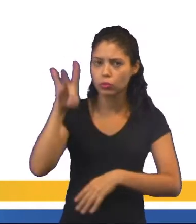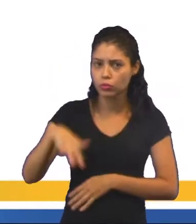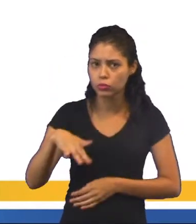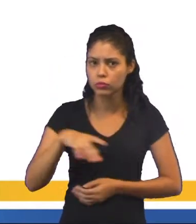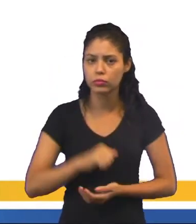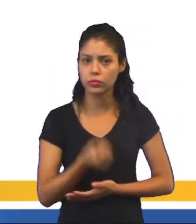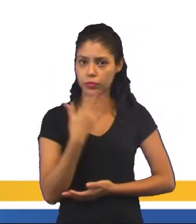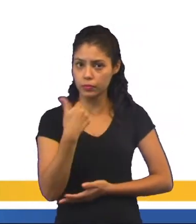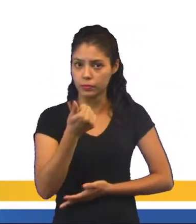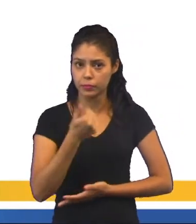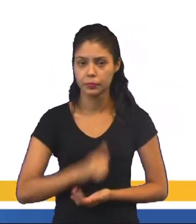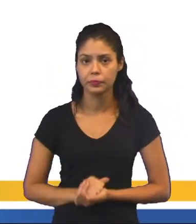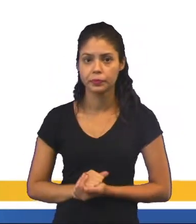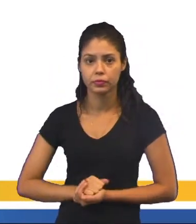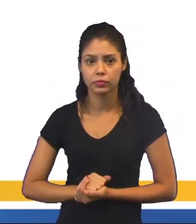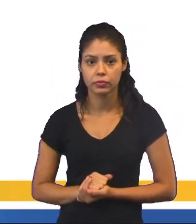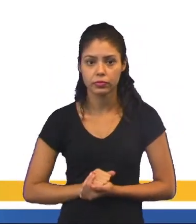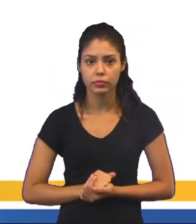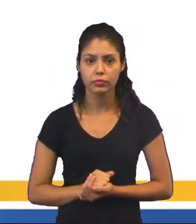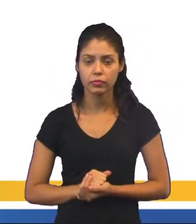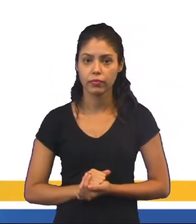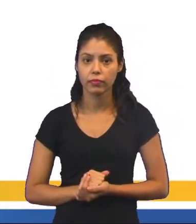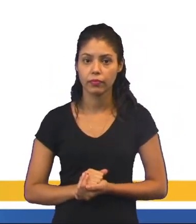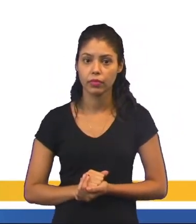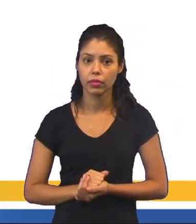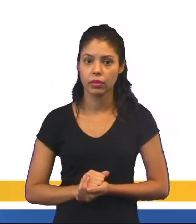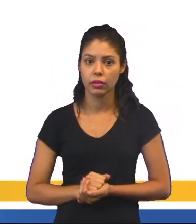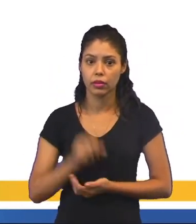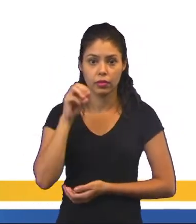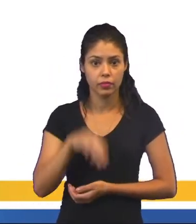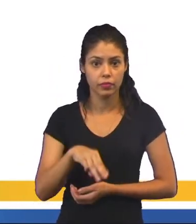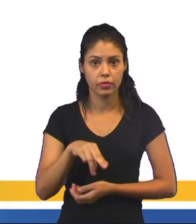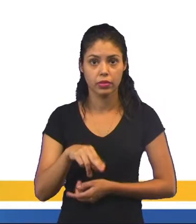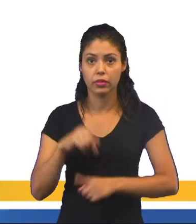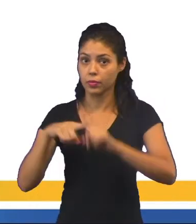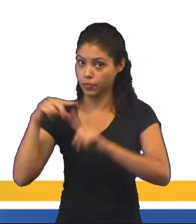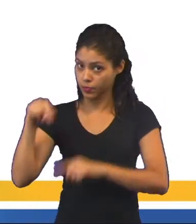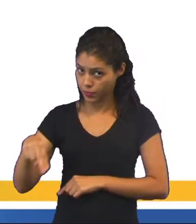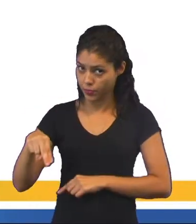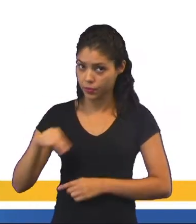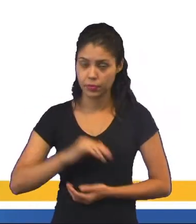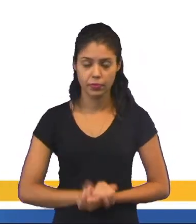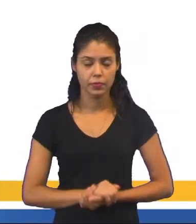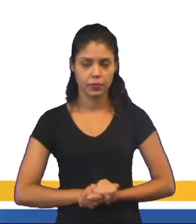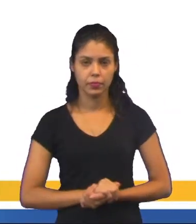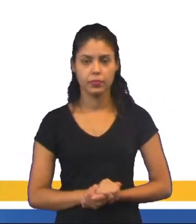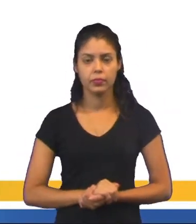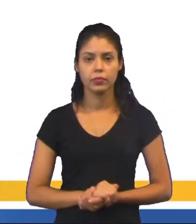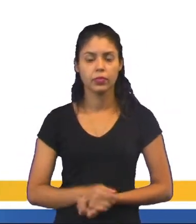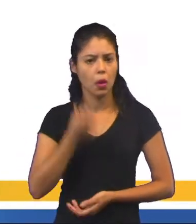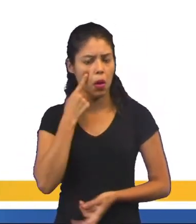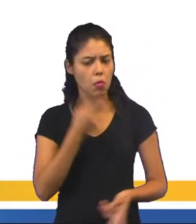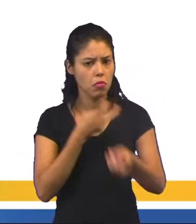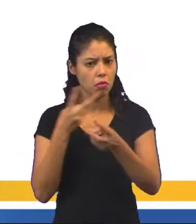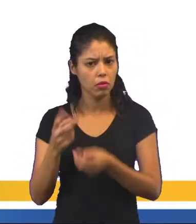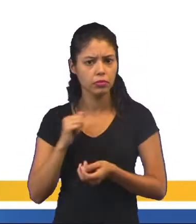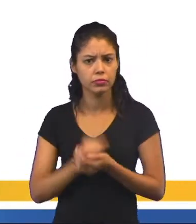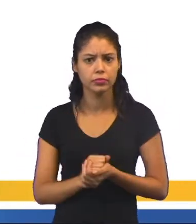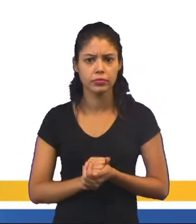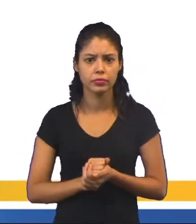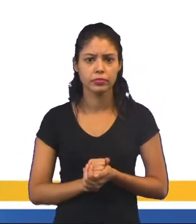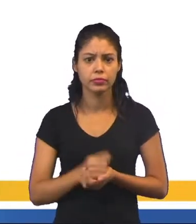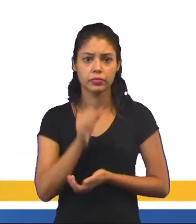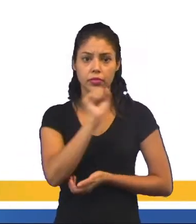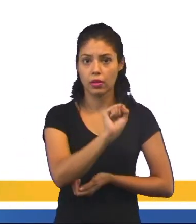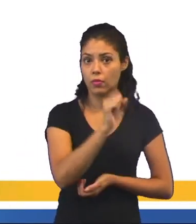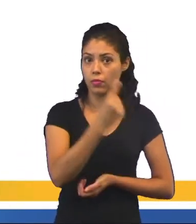último, tá bom? Então, né, a última linha vai ser M por N. Observando, a primeira linha